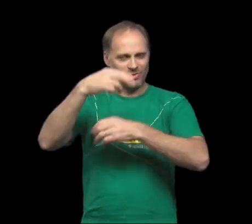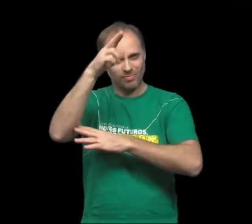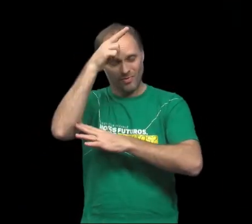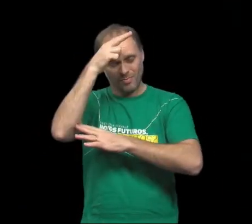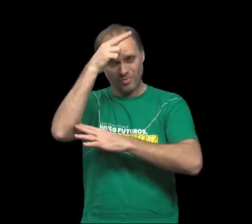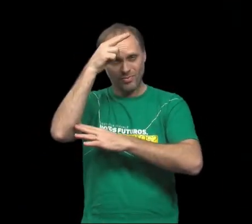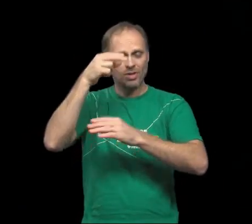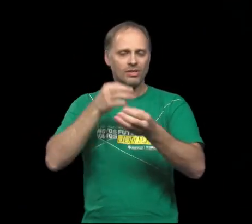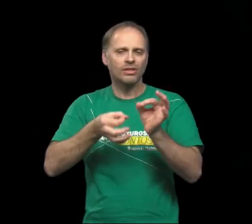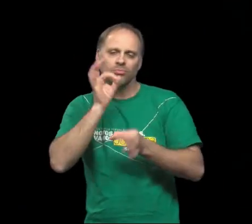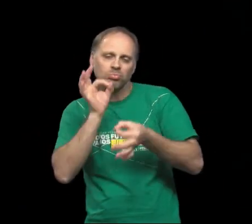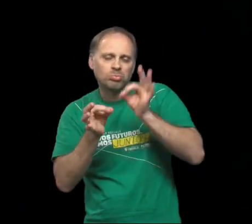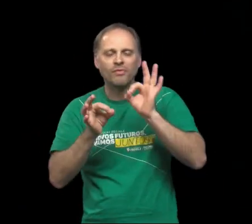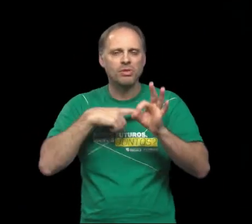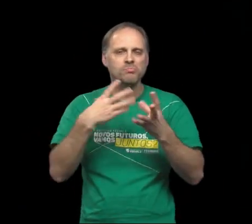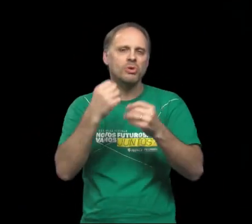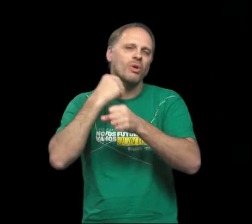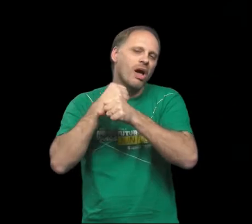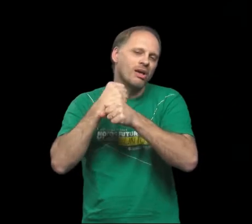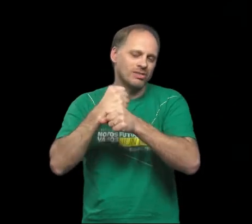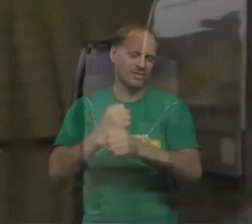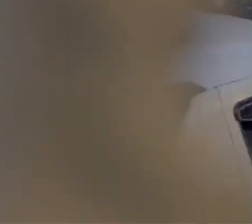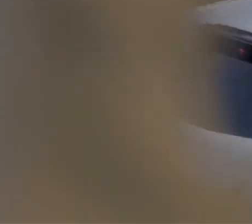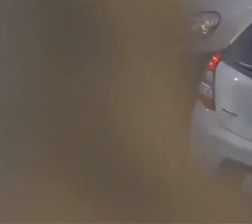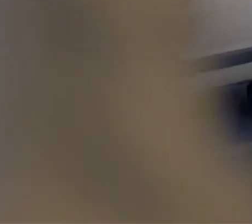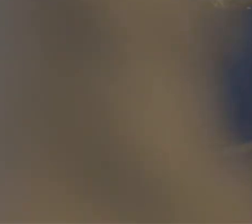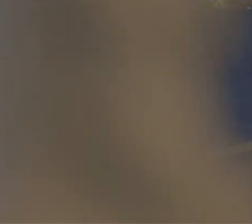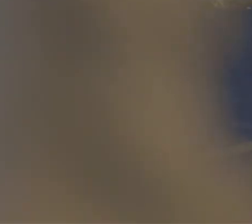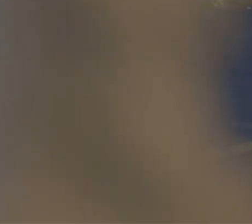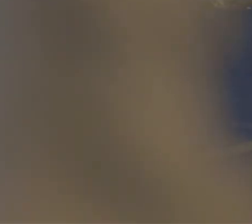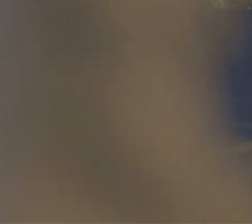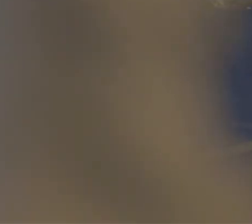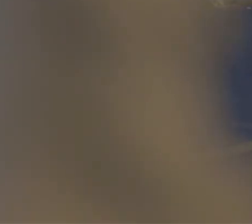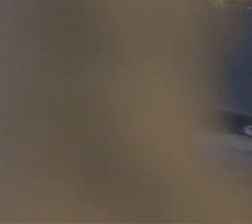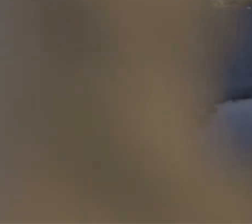município. Entre um café e outro, há muitas décadas.